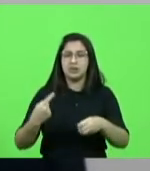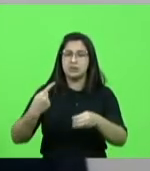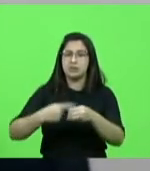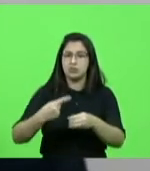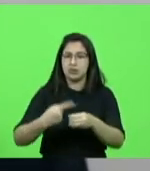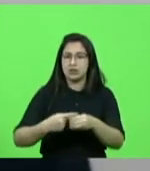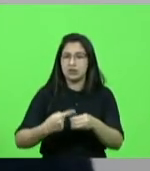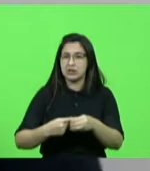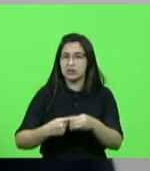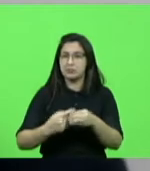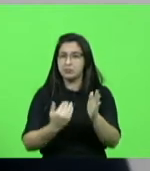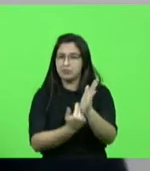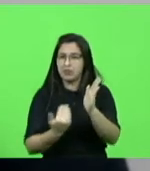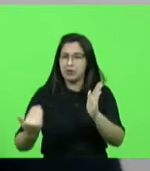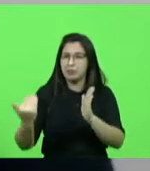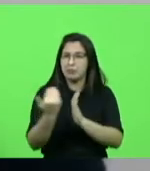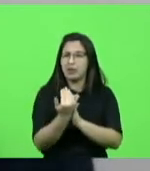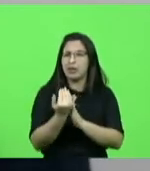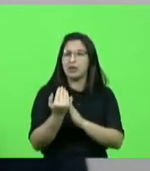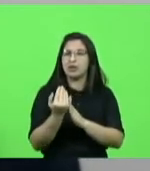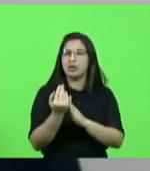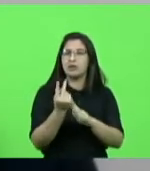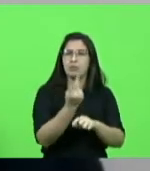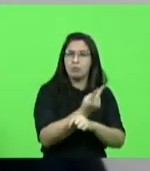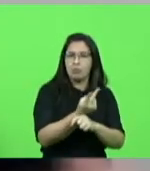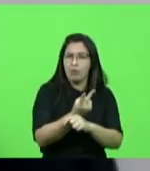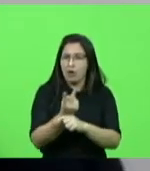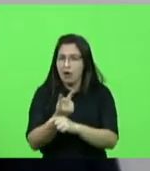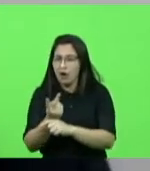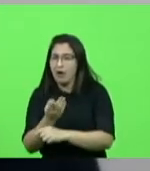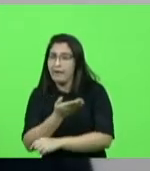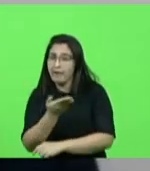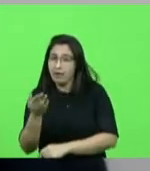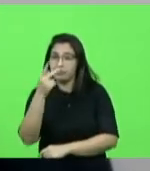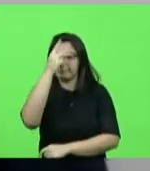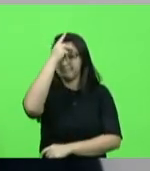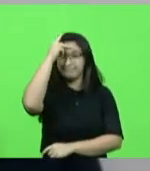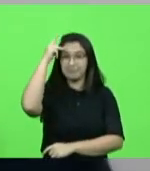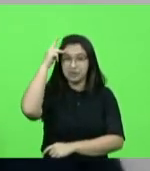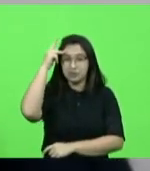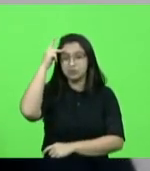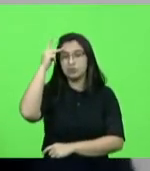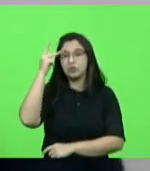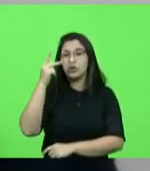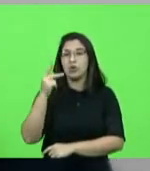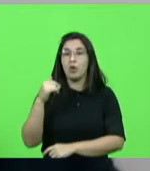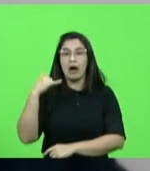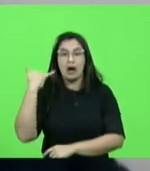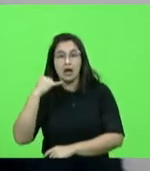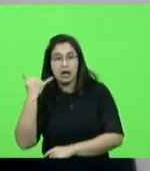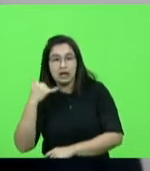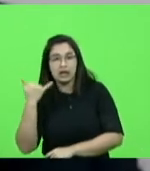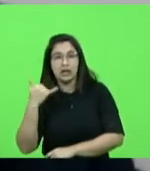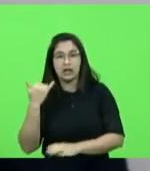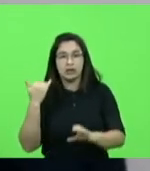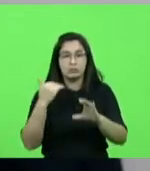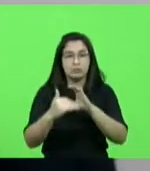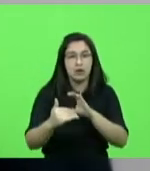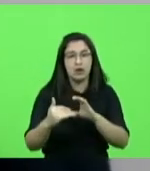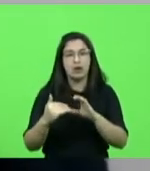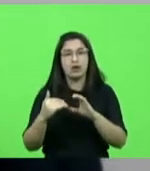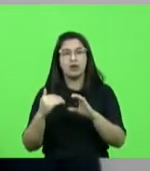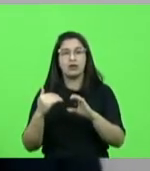questão, inclusive da busca ativa dessas pessoas que vão atrás, que entram em contato, que telefone, que vejam